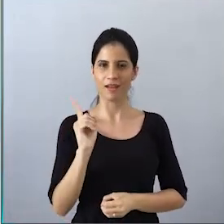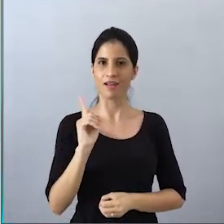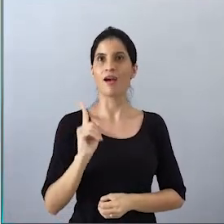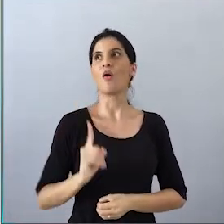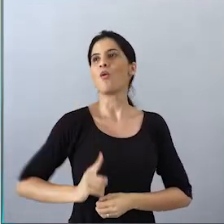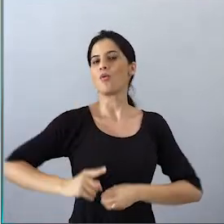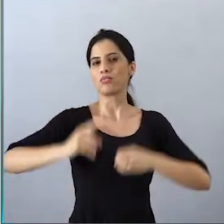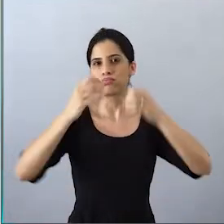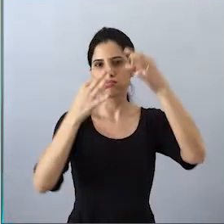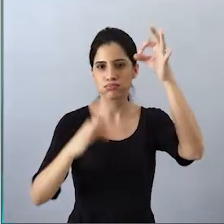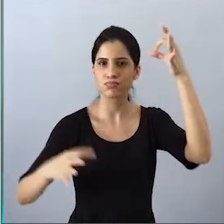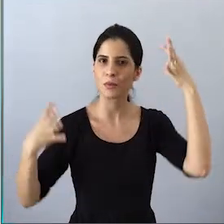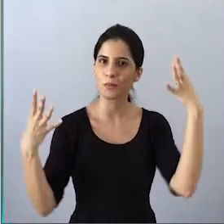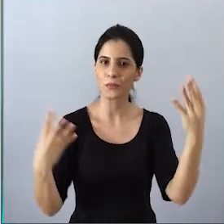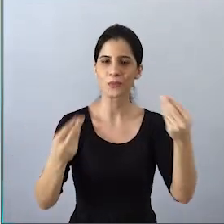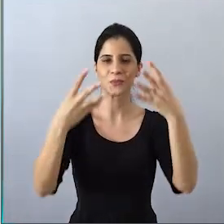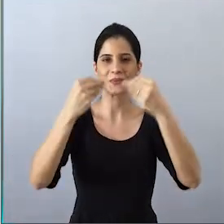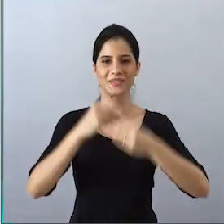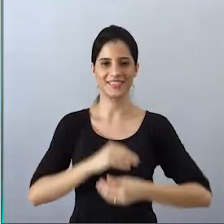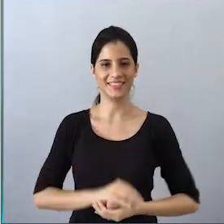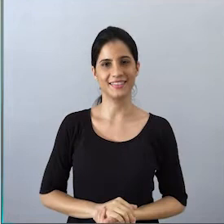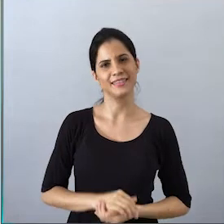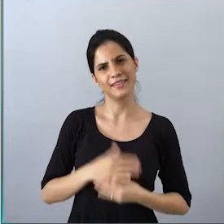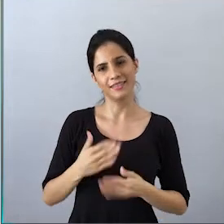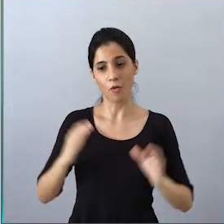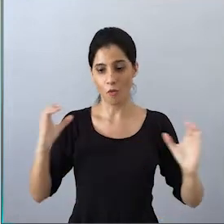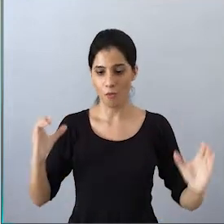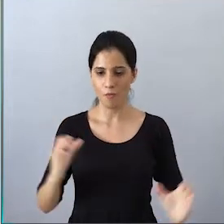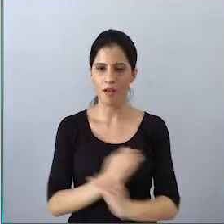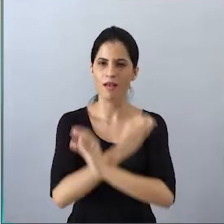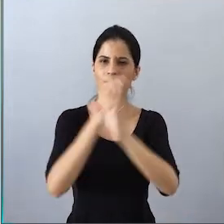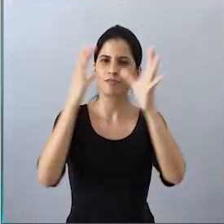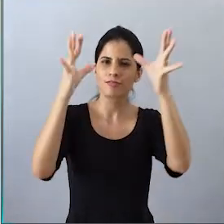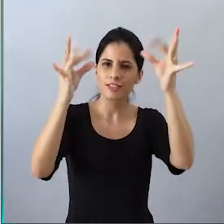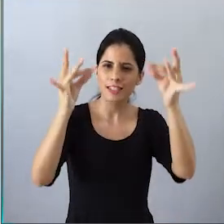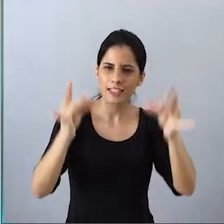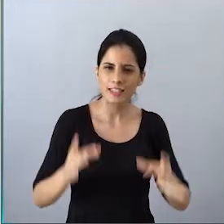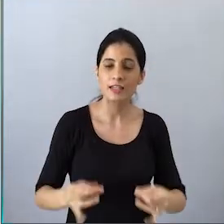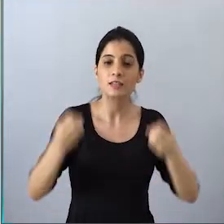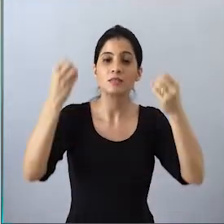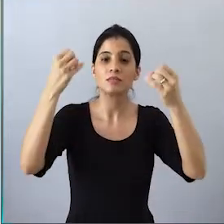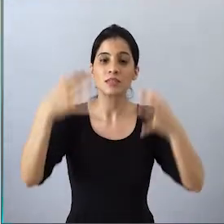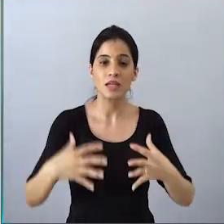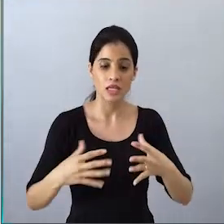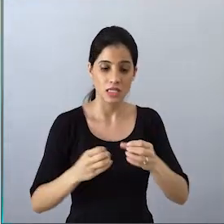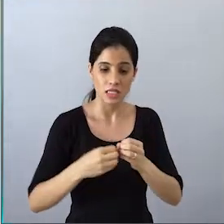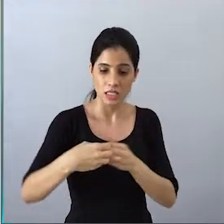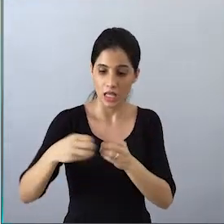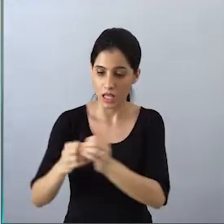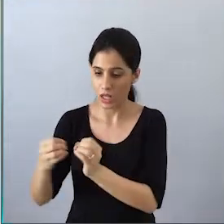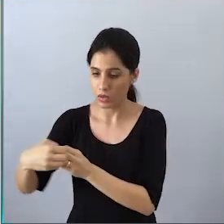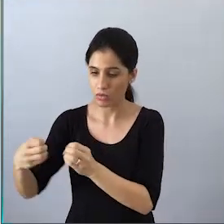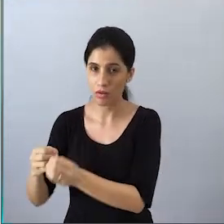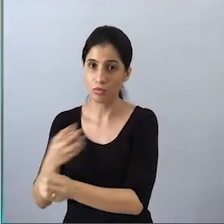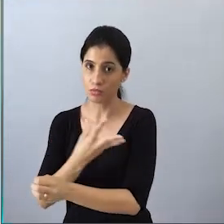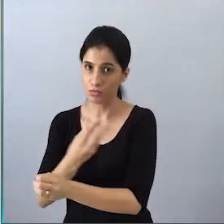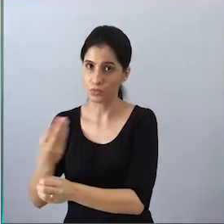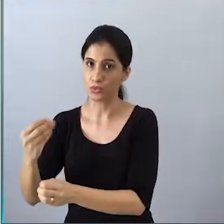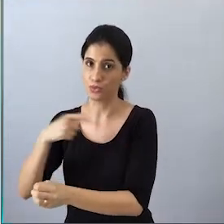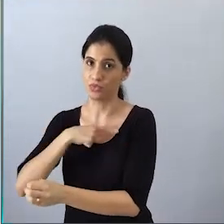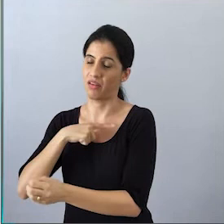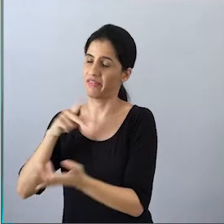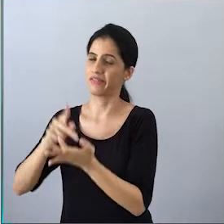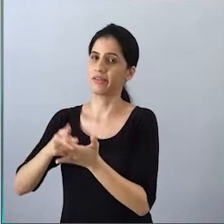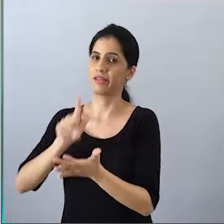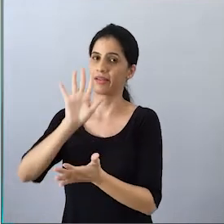de células. Neste caso, compete detalhar-se que, apesar da alta celularidade em números, a variação de